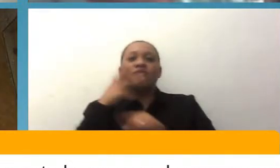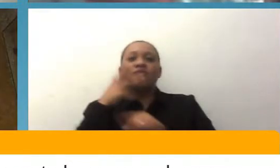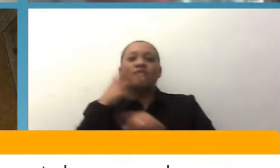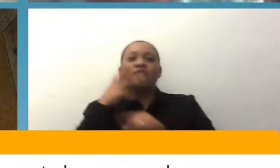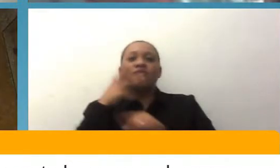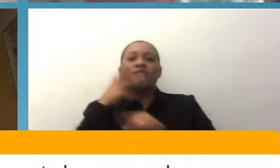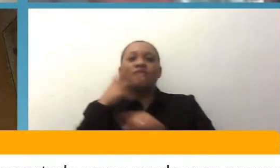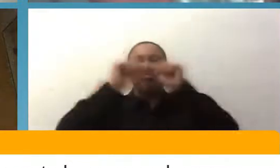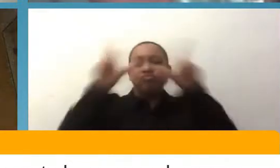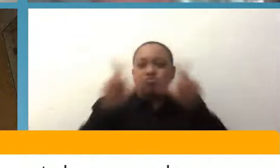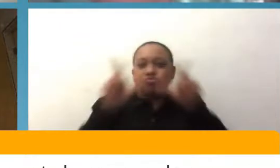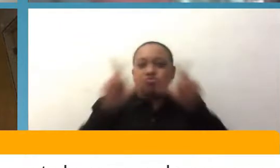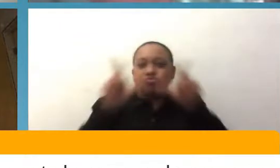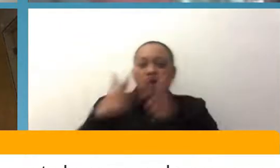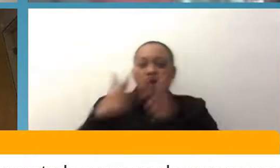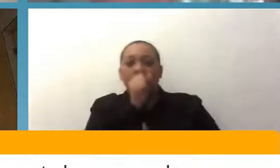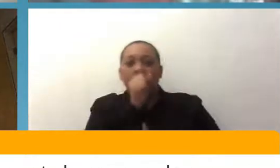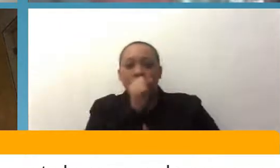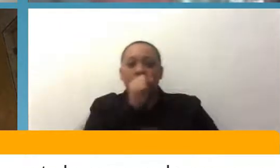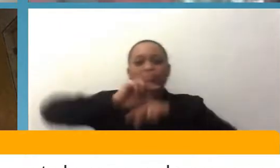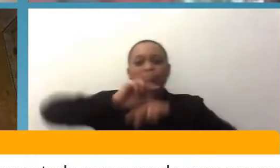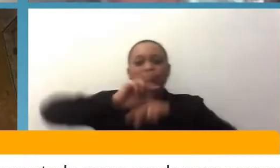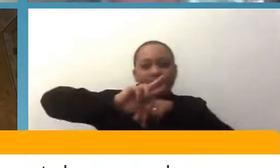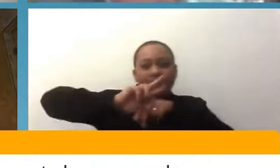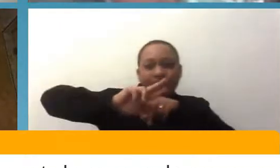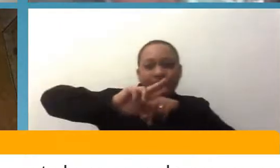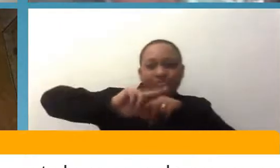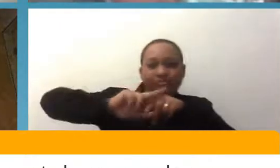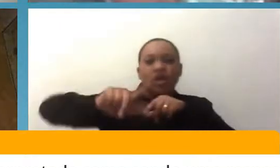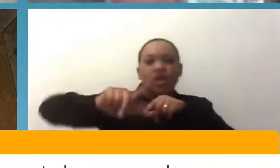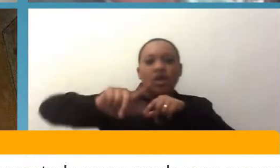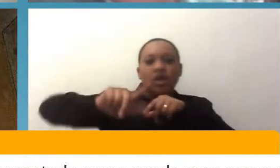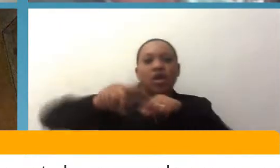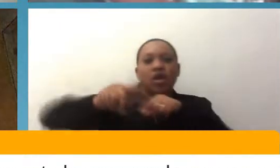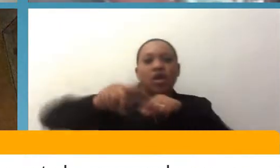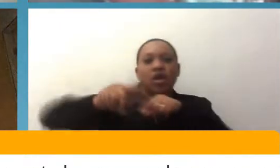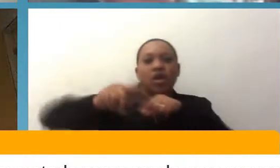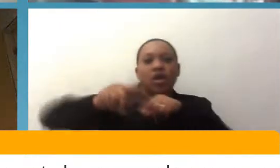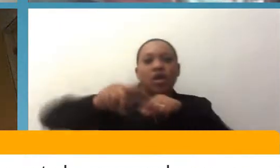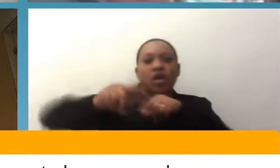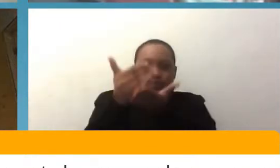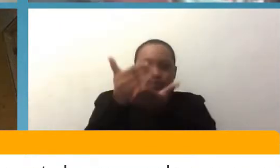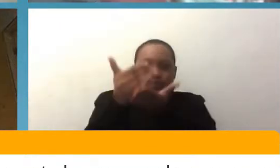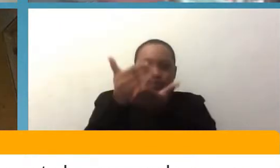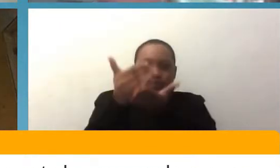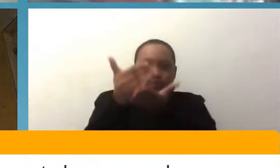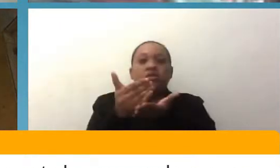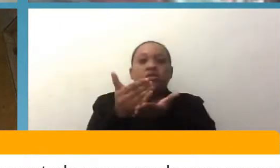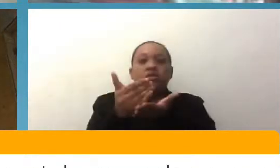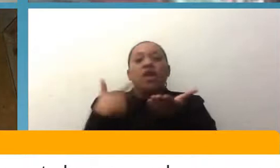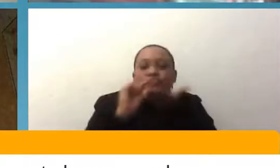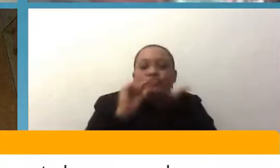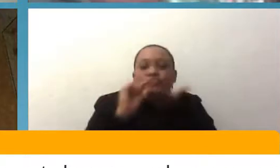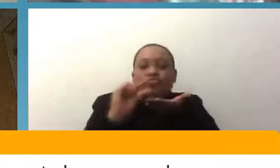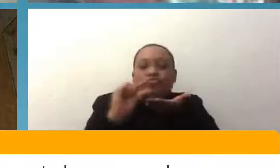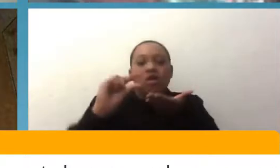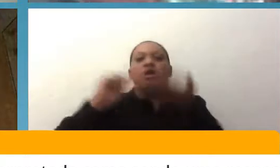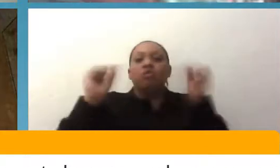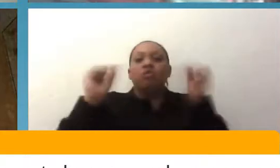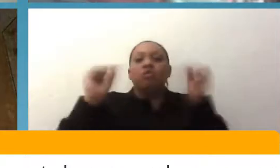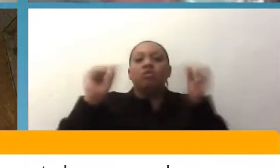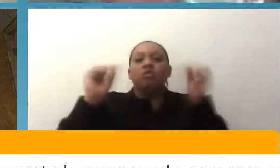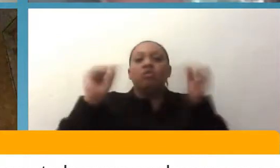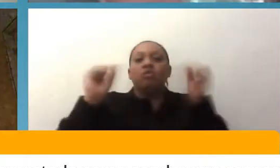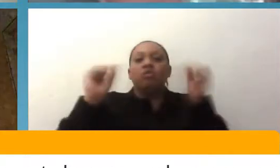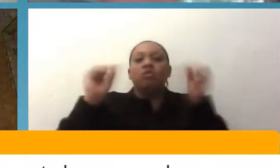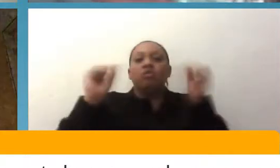apenas uma pequena parte de inflamação generalizada que o paciente com Covid apresenta. Então, é exatamente isso. Então,